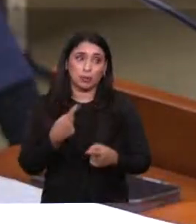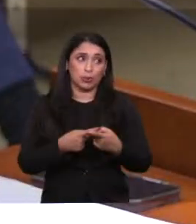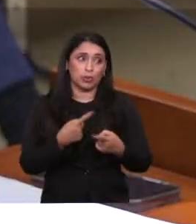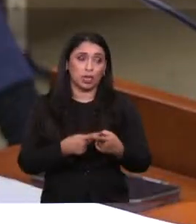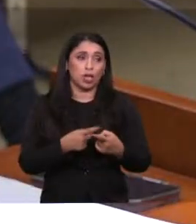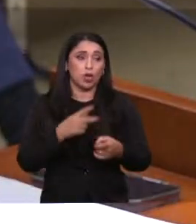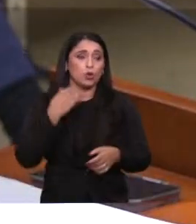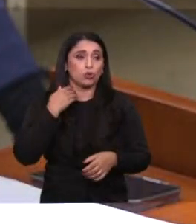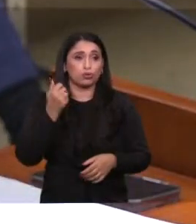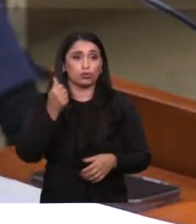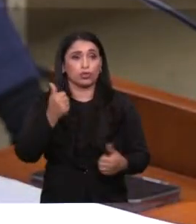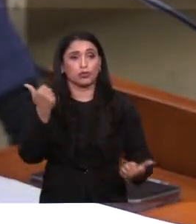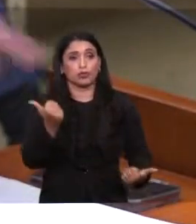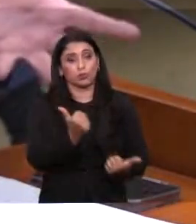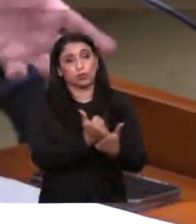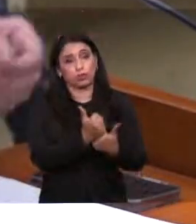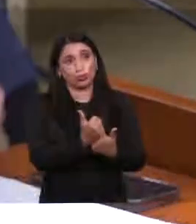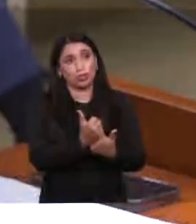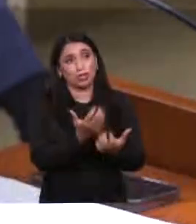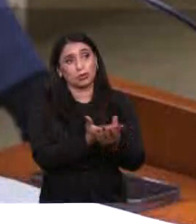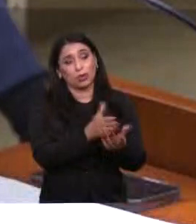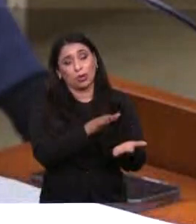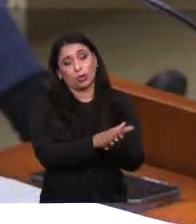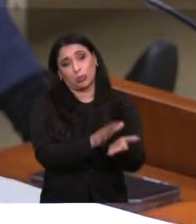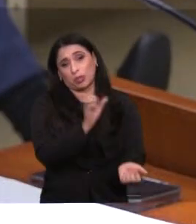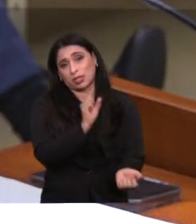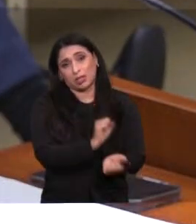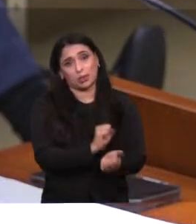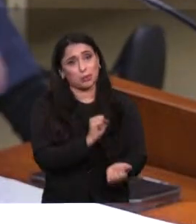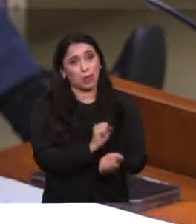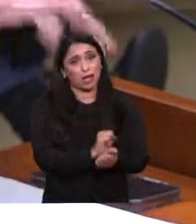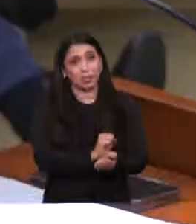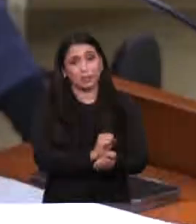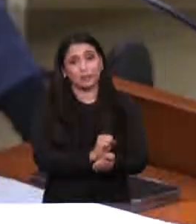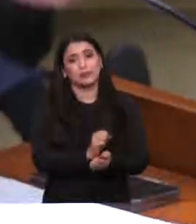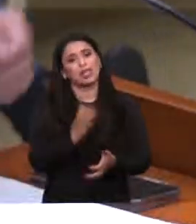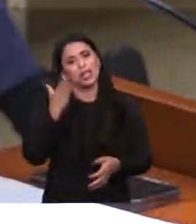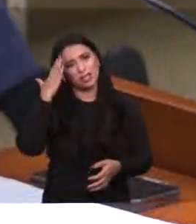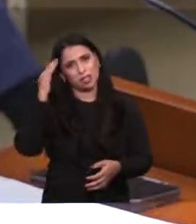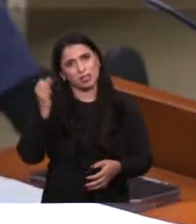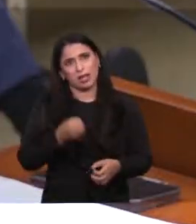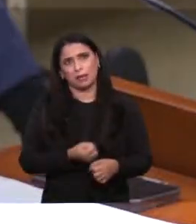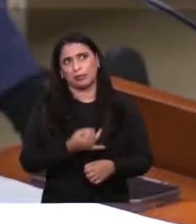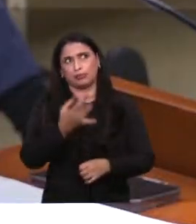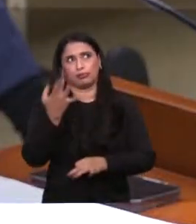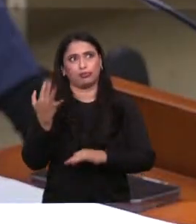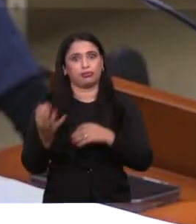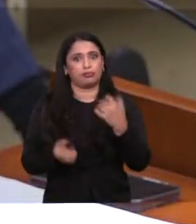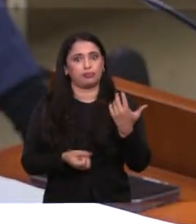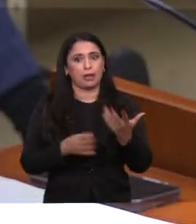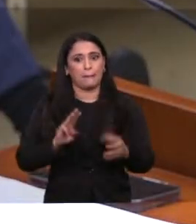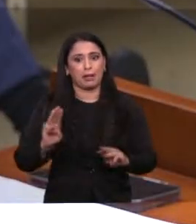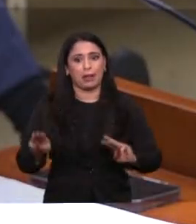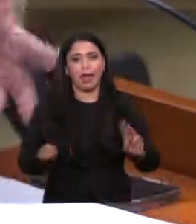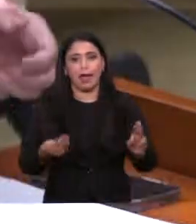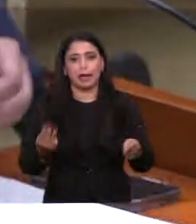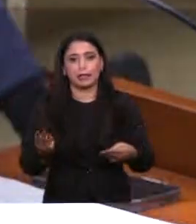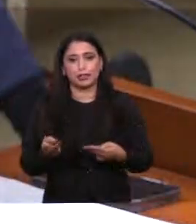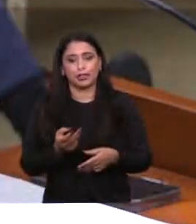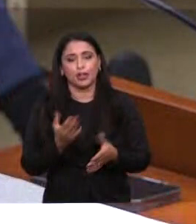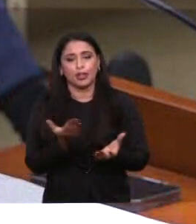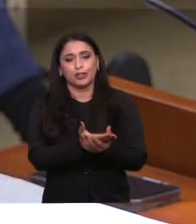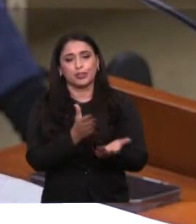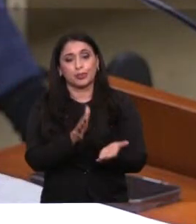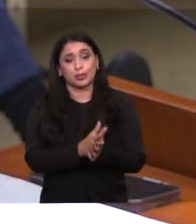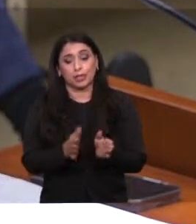o processo vai ficar parado. A gente sabe que tem alguns processos, vai milhares e milhares de processos. Há tempo